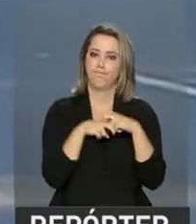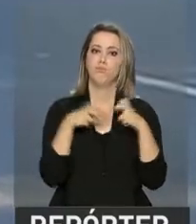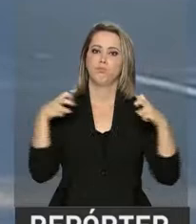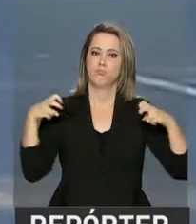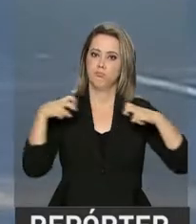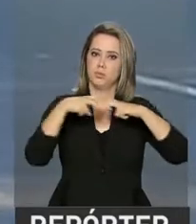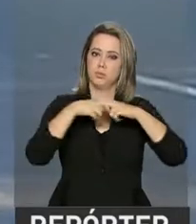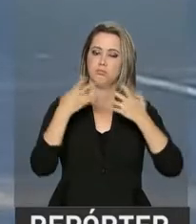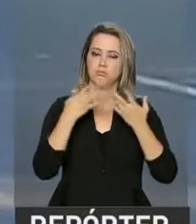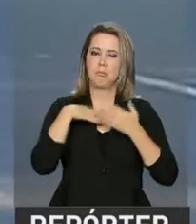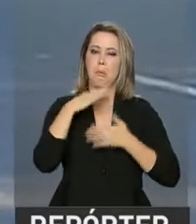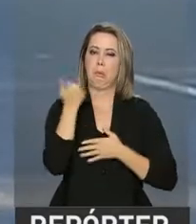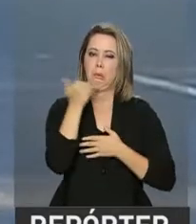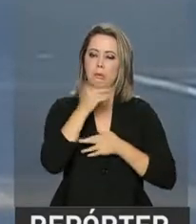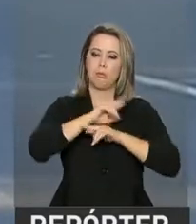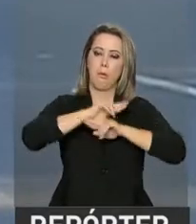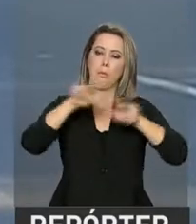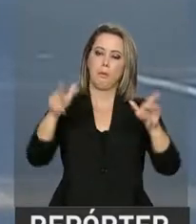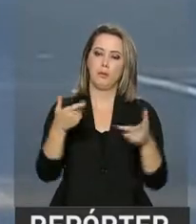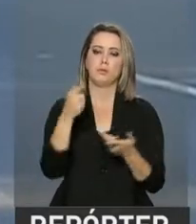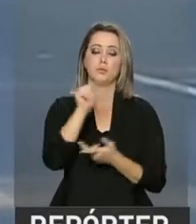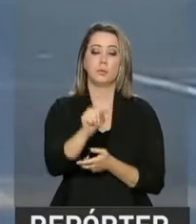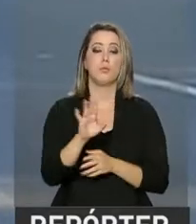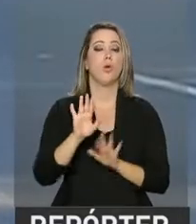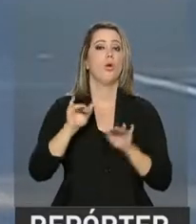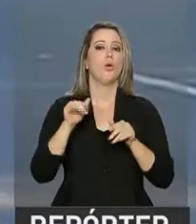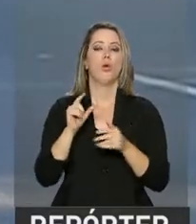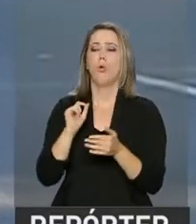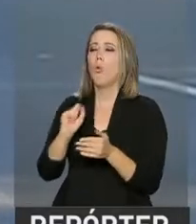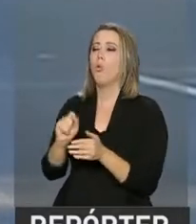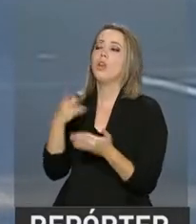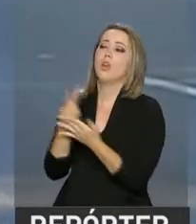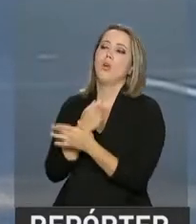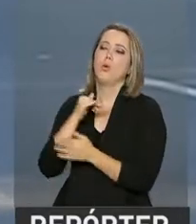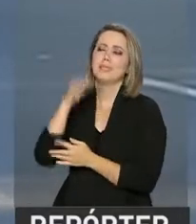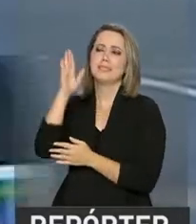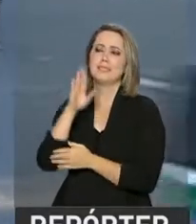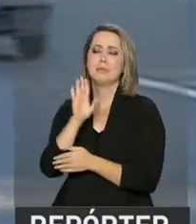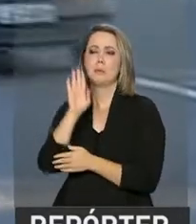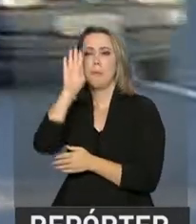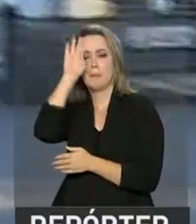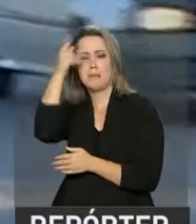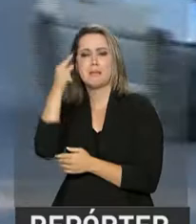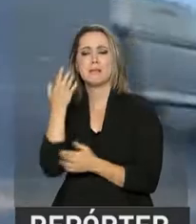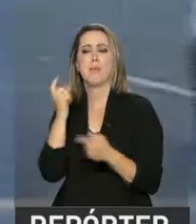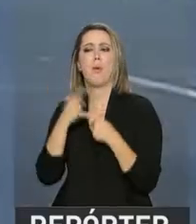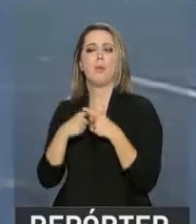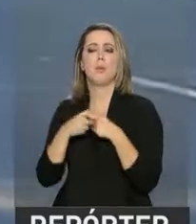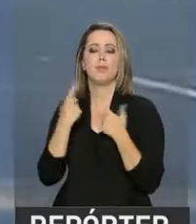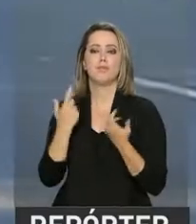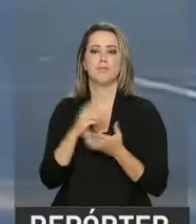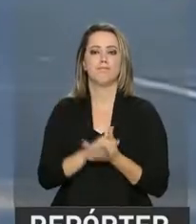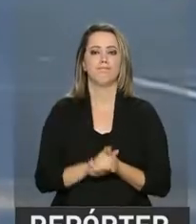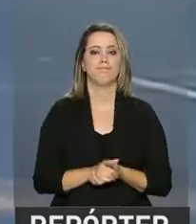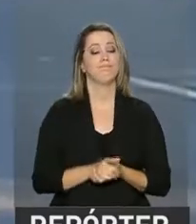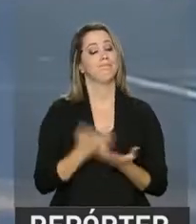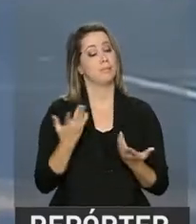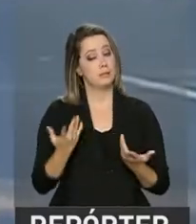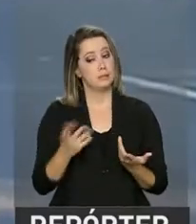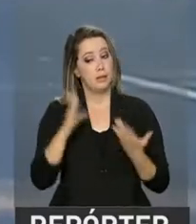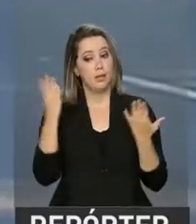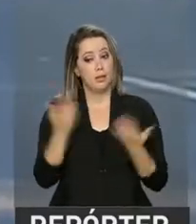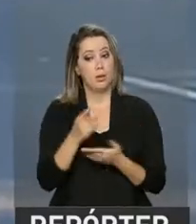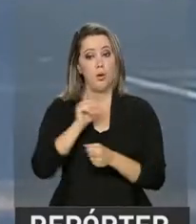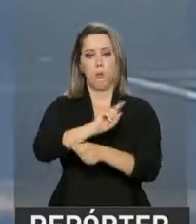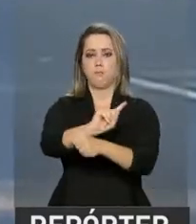alto de mortes é o que seriam as principais causas desses acidentes de moto ainda é velocidade nós temos